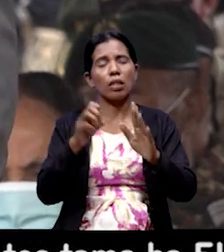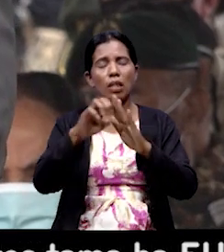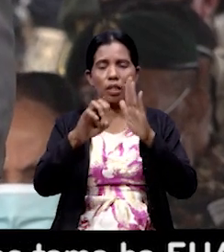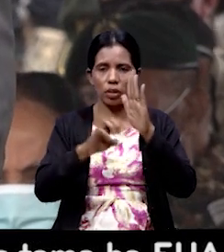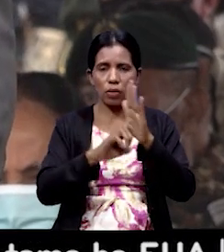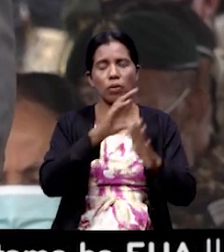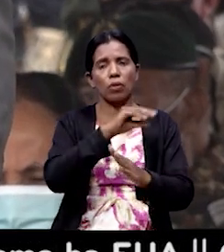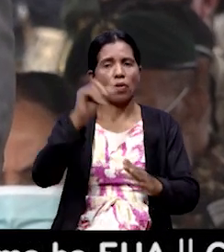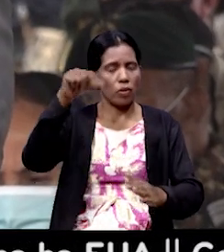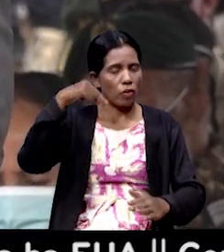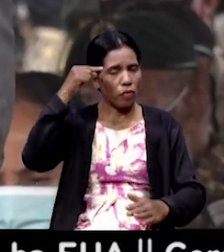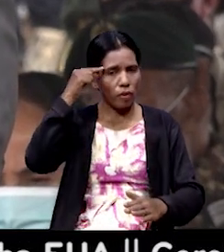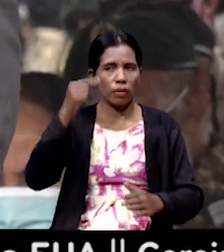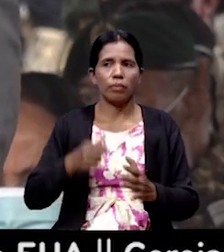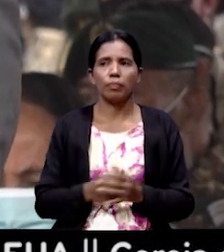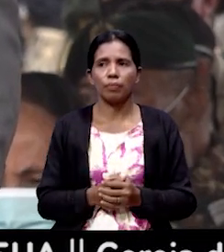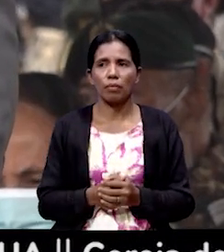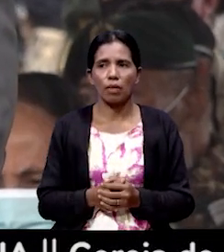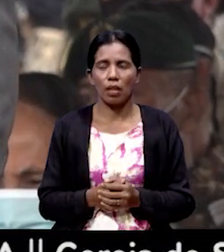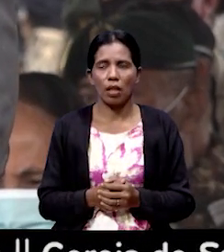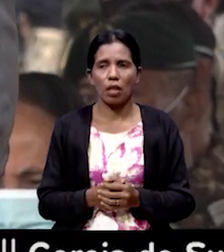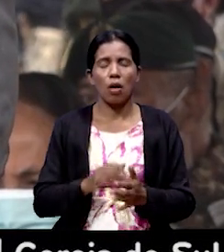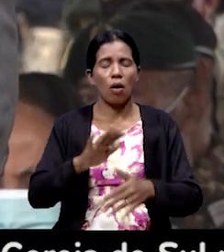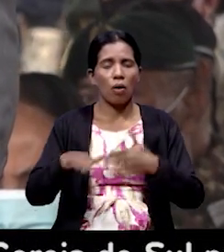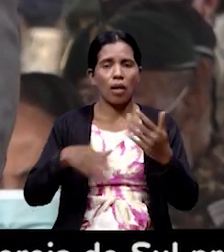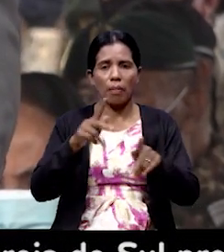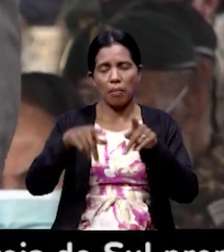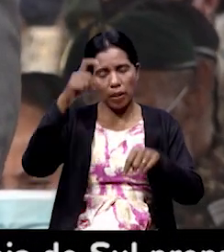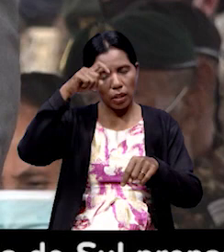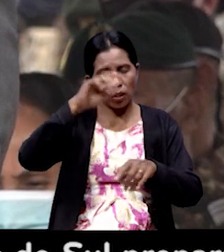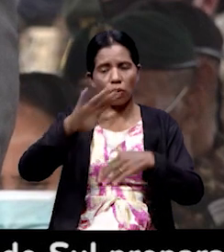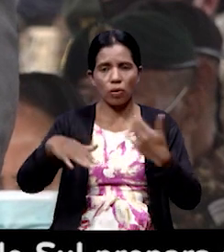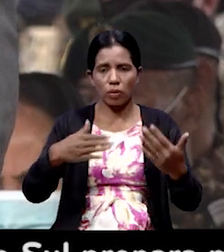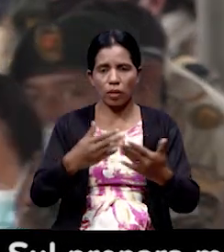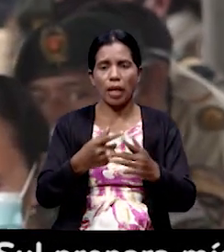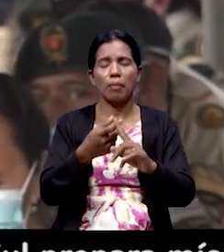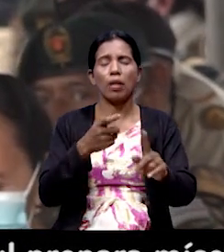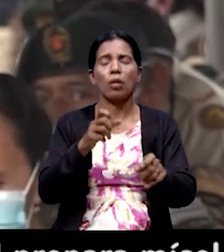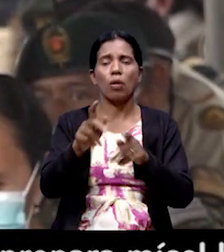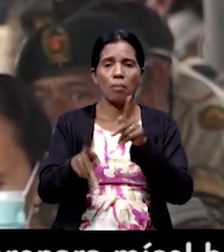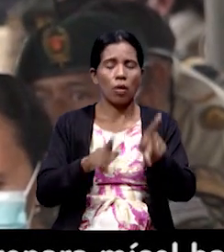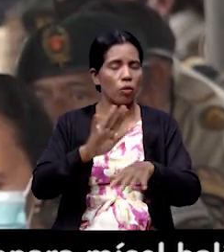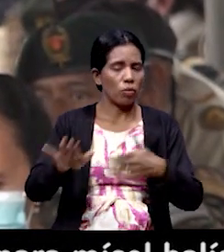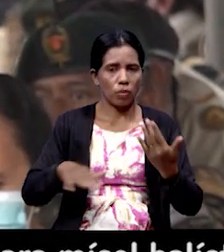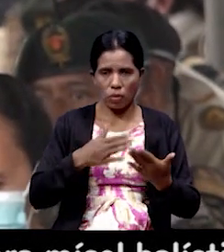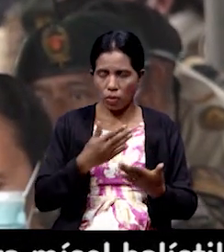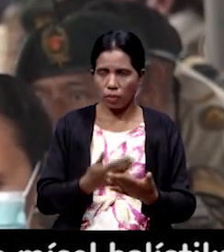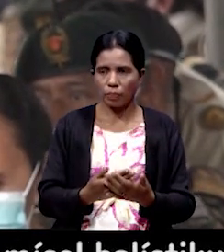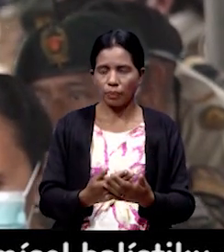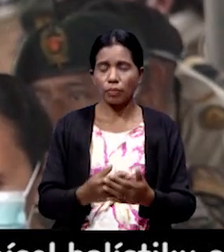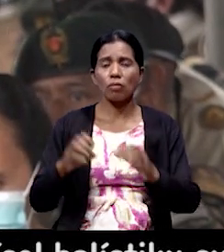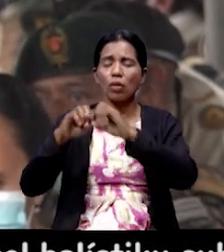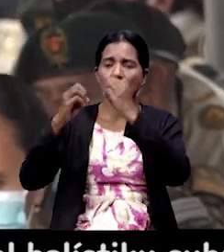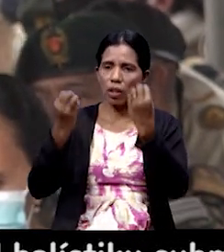no governo, NIAM, corpo diplomático, componente sociedade Hotuhotu,